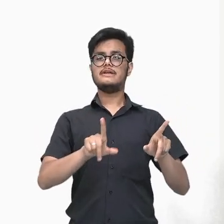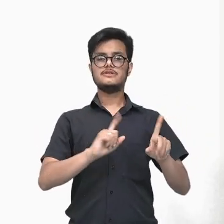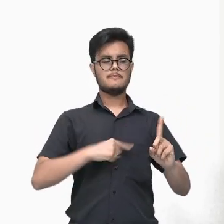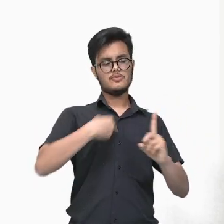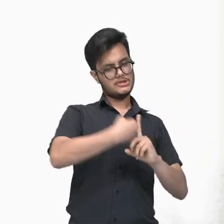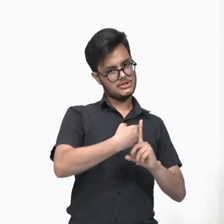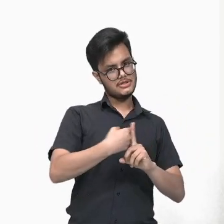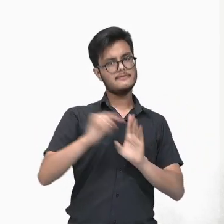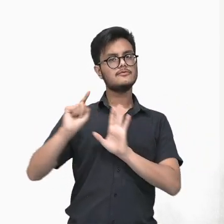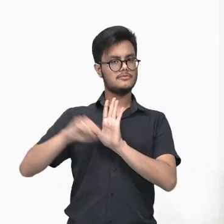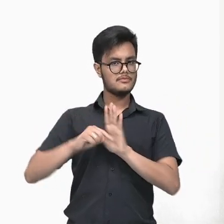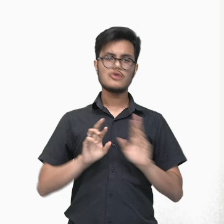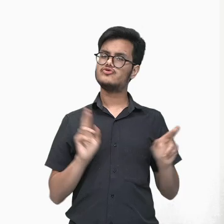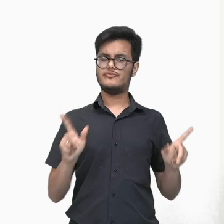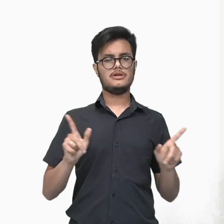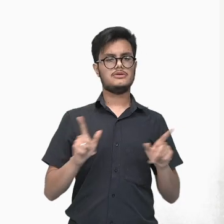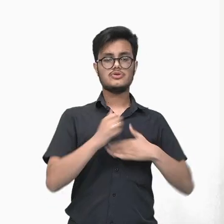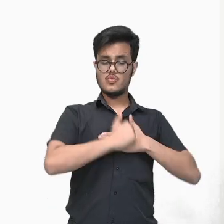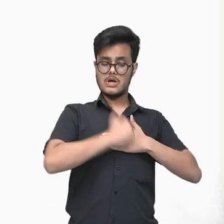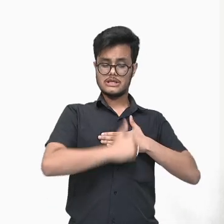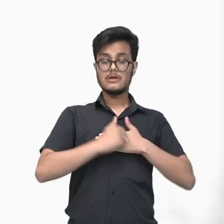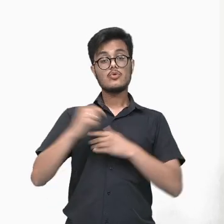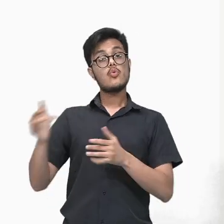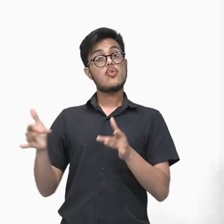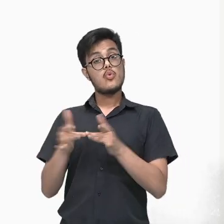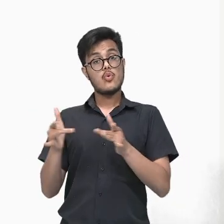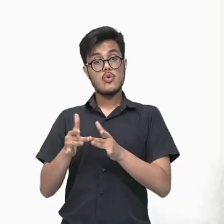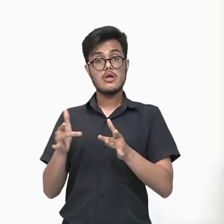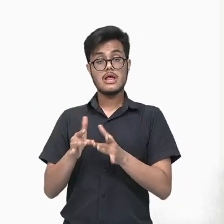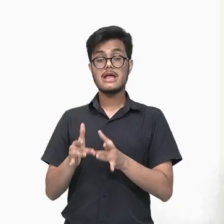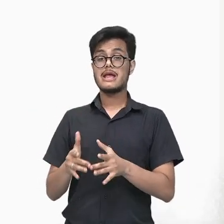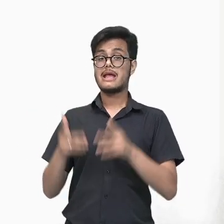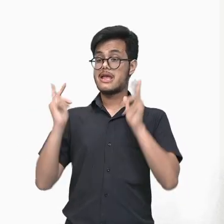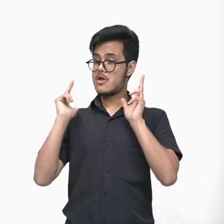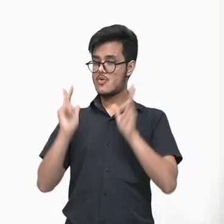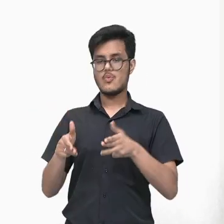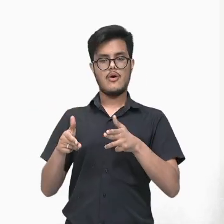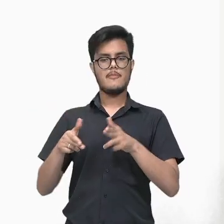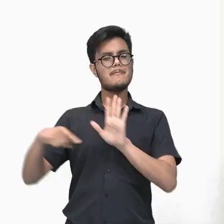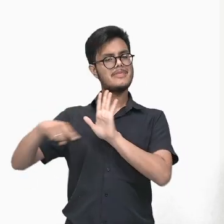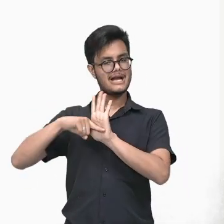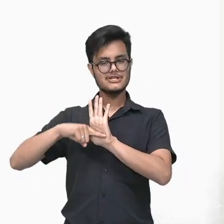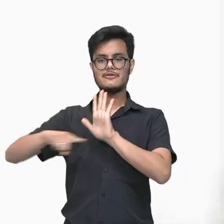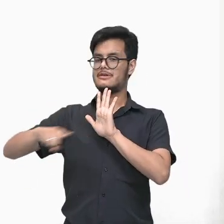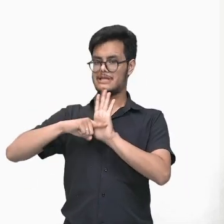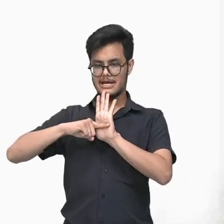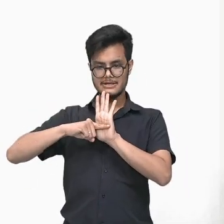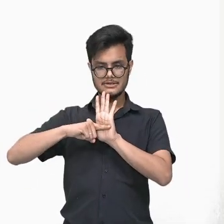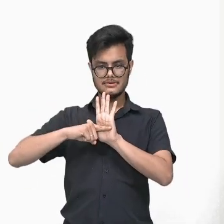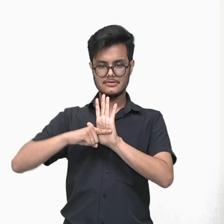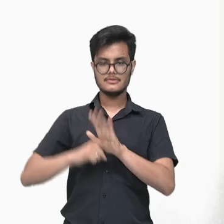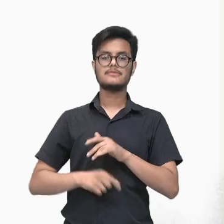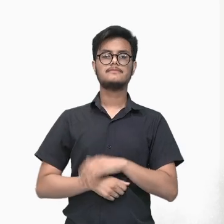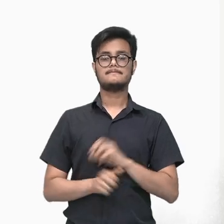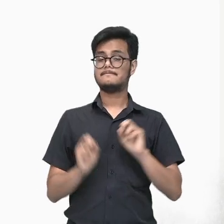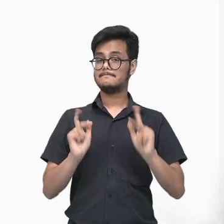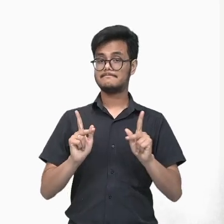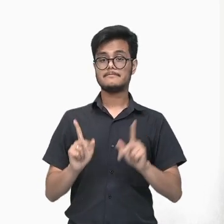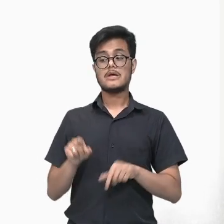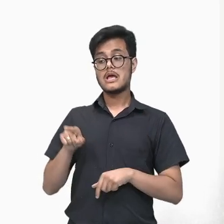no atrito. No contato, carga de sinais iguais. No contato e